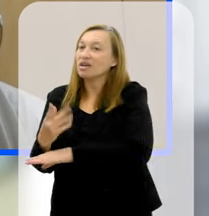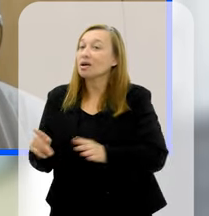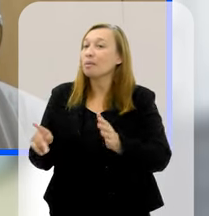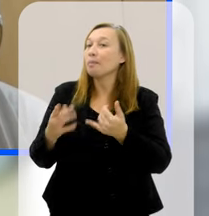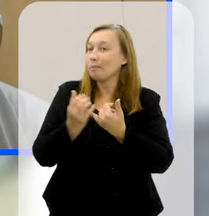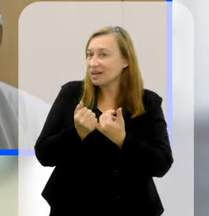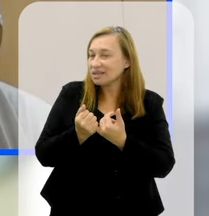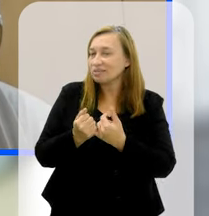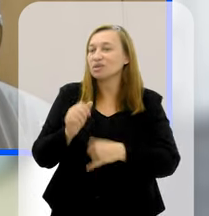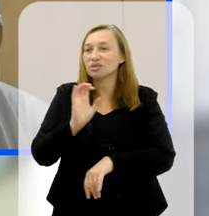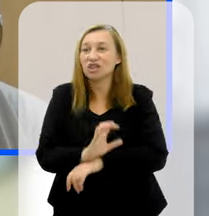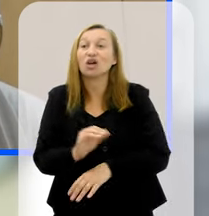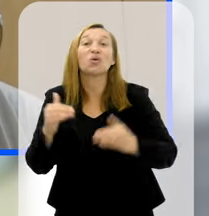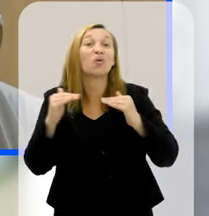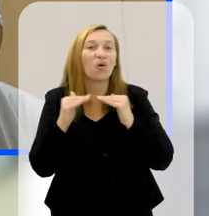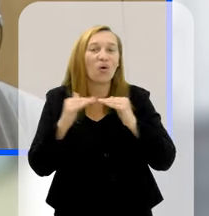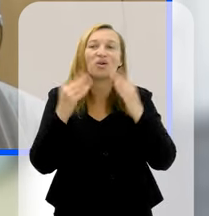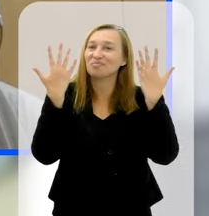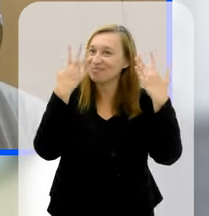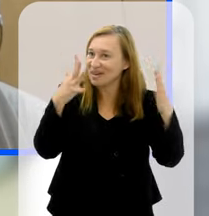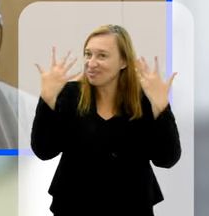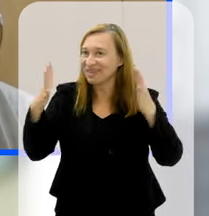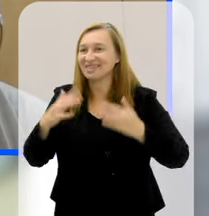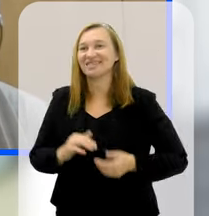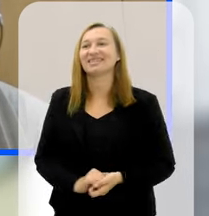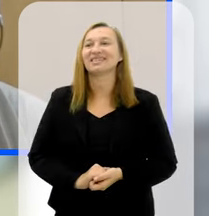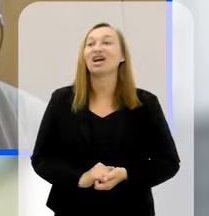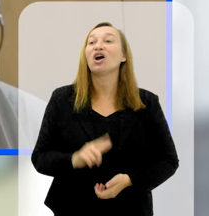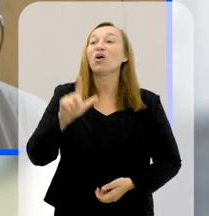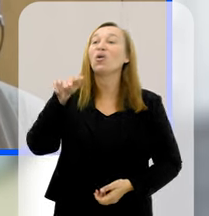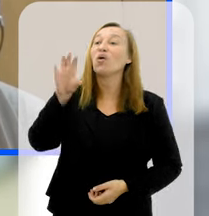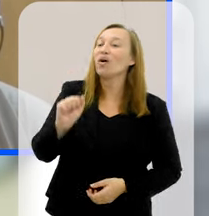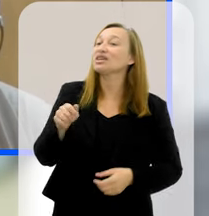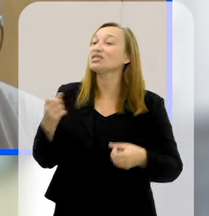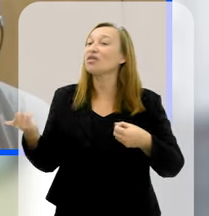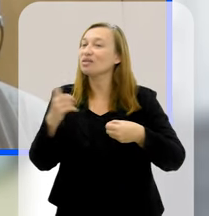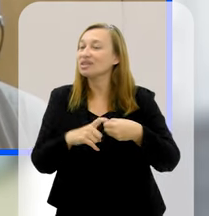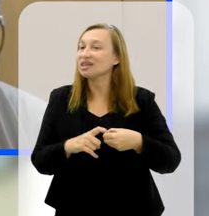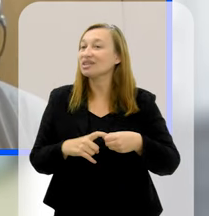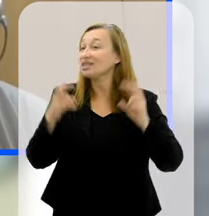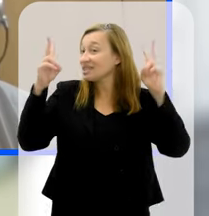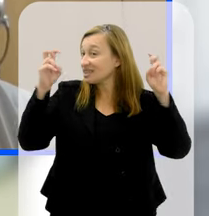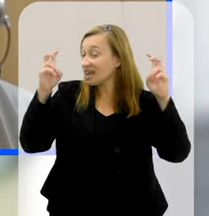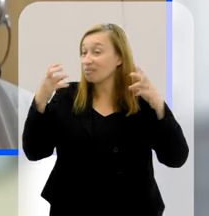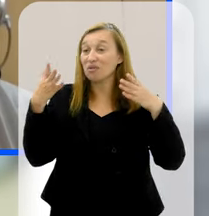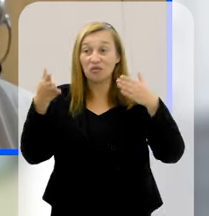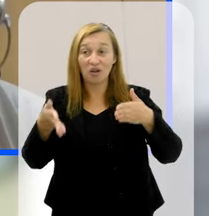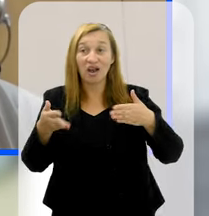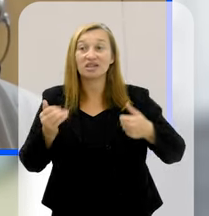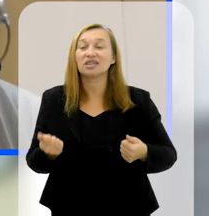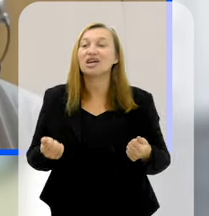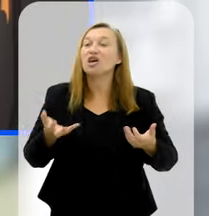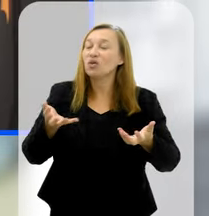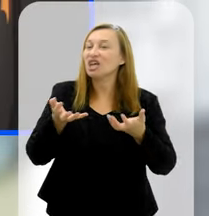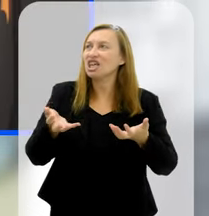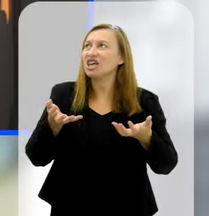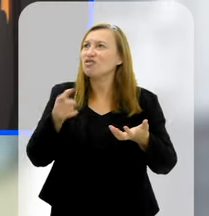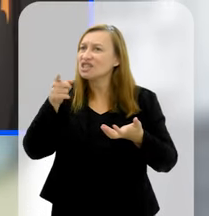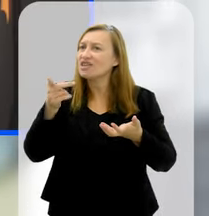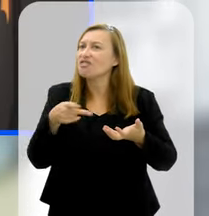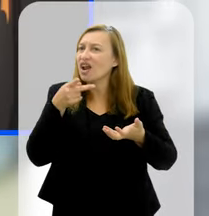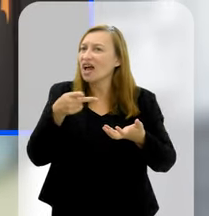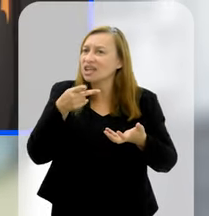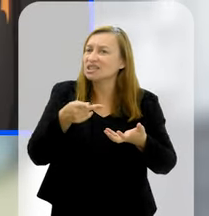Parabéns, doutor patrimônio do André, Estado, né? concordo plenamente. Parabéns. Ô Lucas, voltando agora ao nosso tema central, né? Eu queria